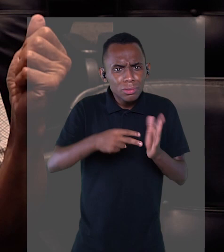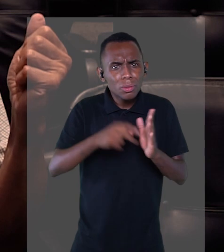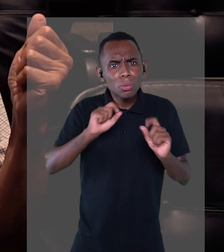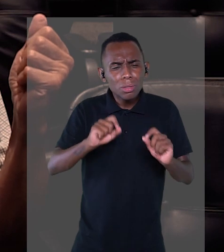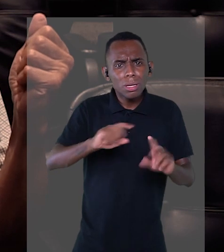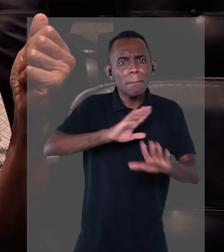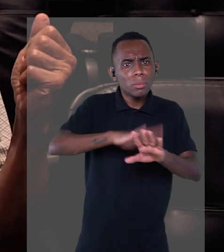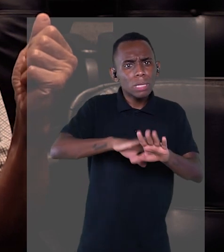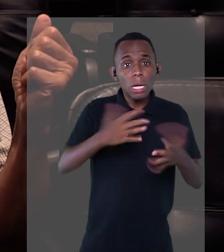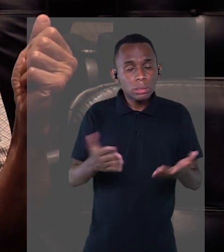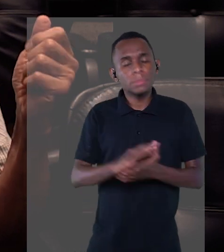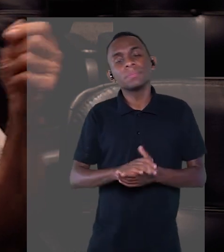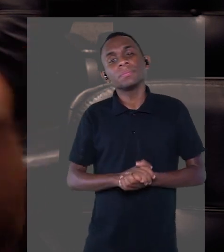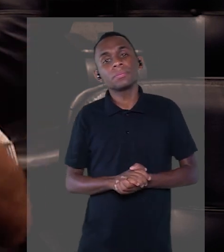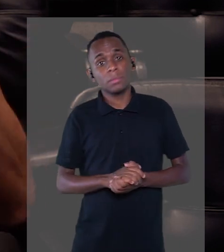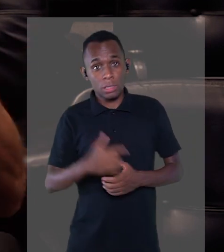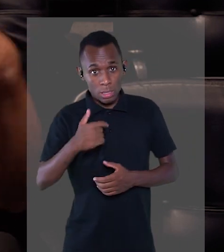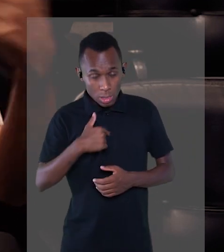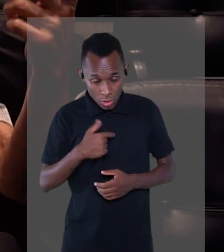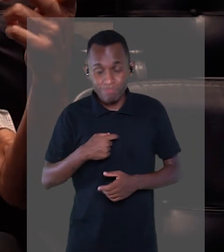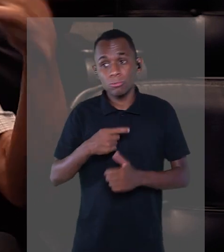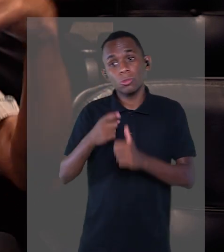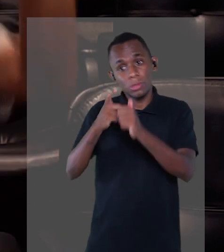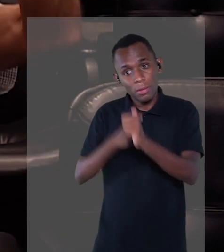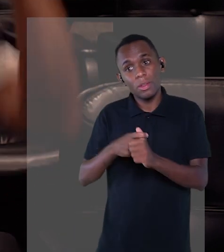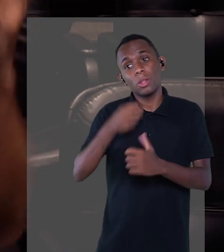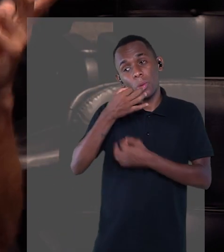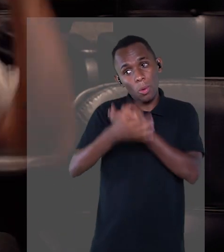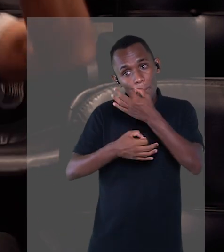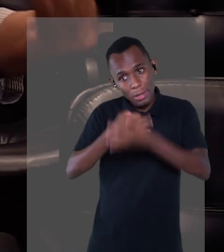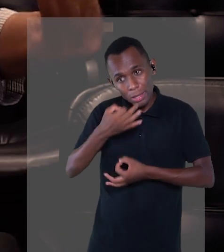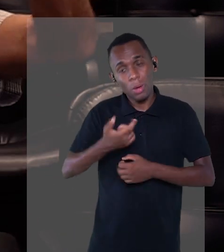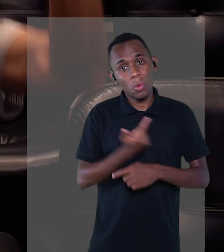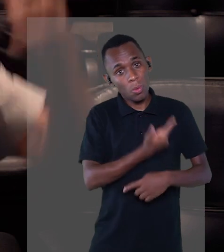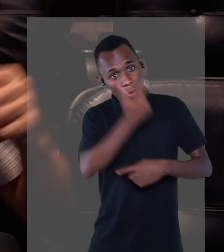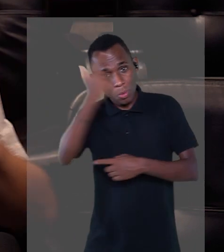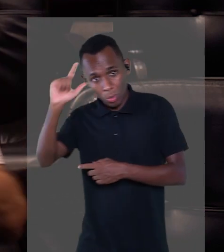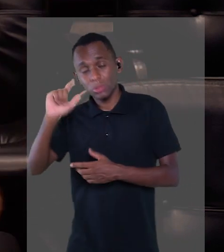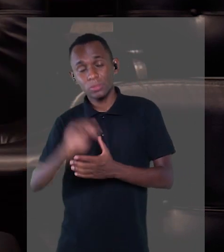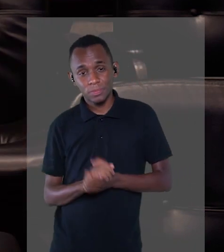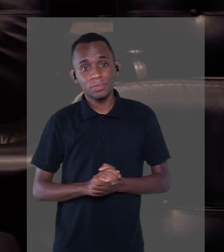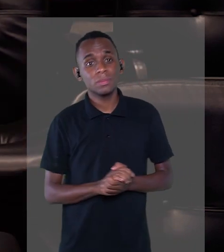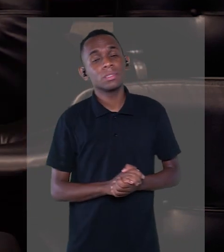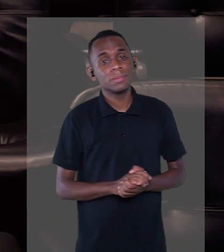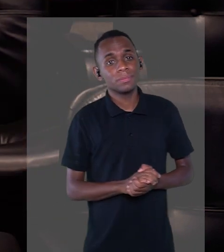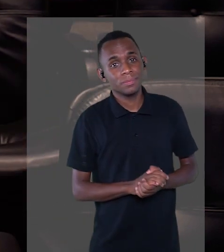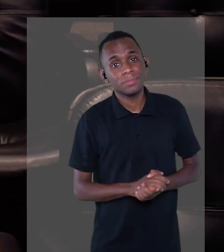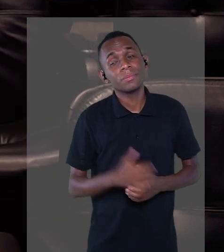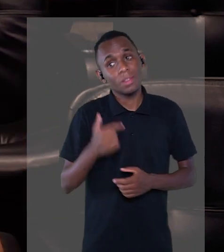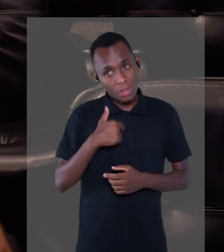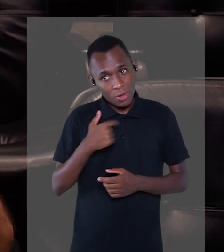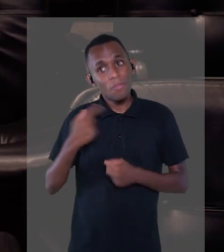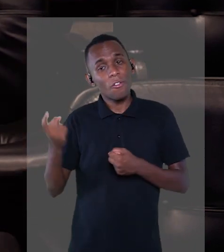Mas, então, eu estou te devendo um outro comentário que seja aí nos cosmos, mas eu